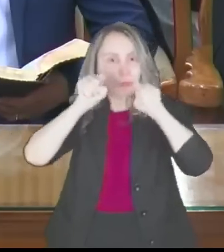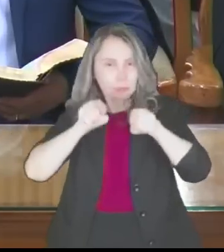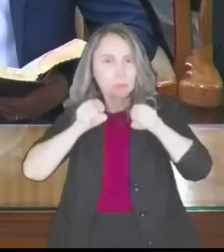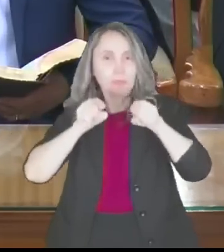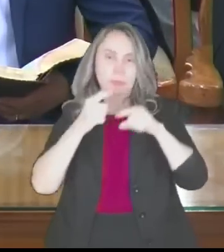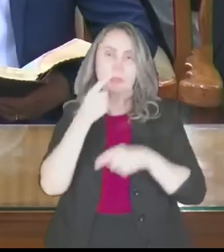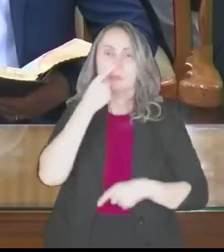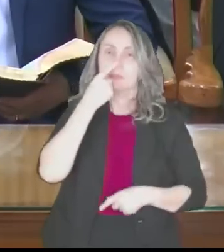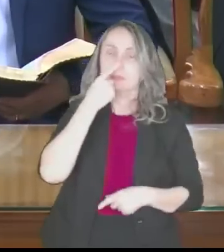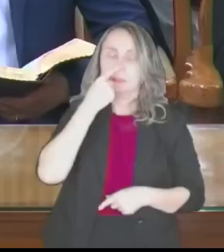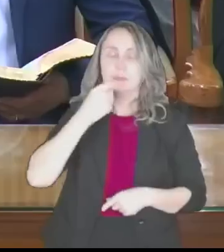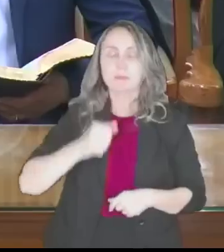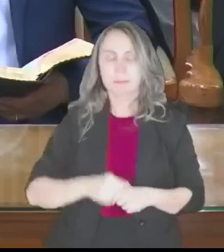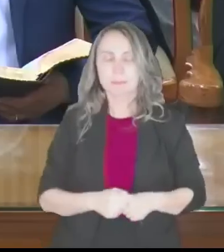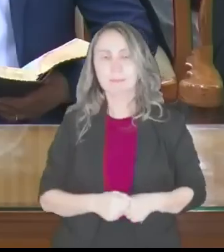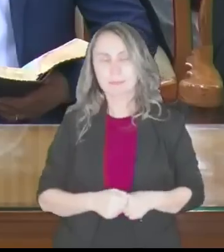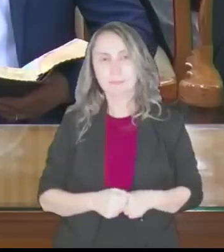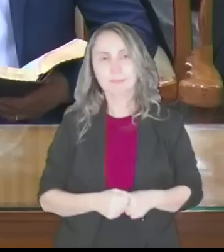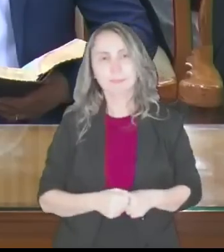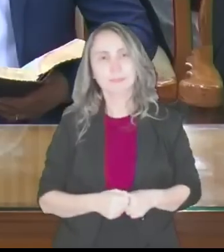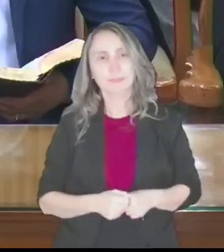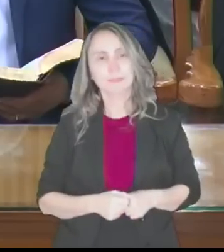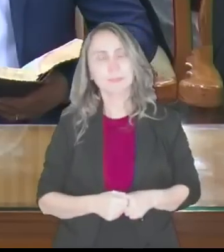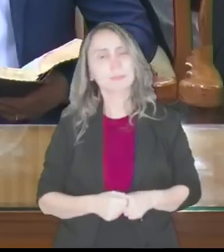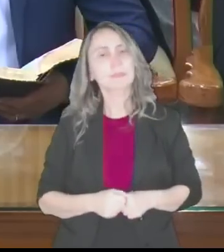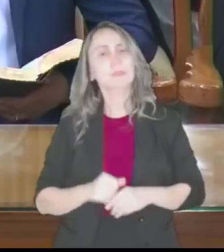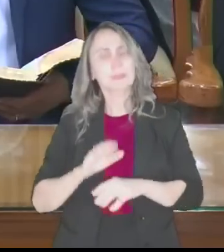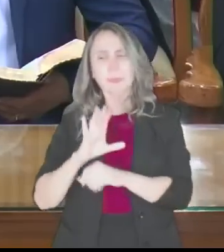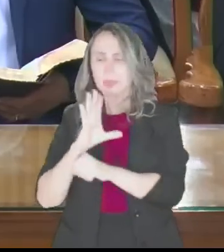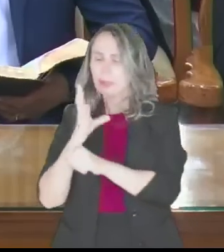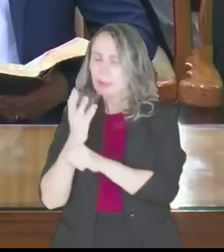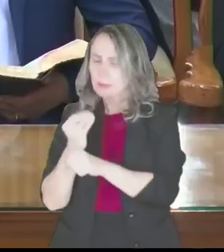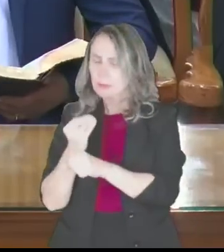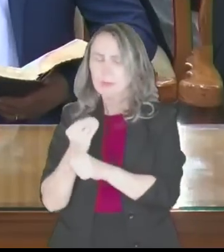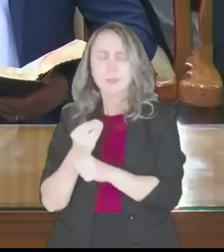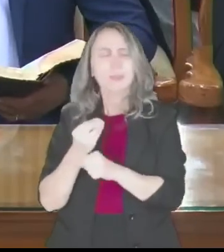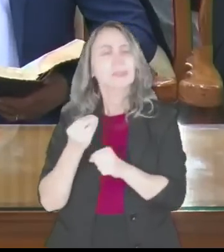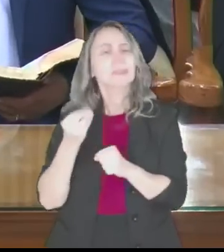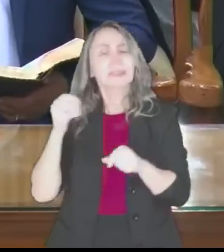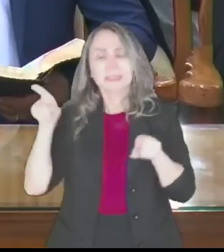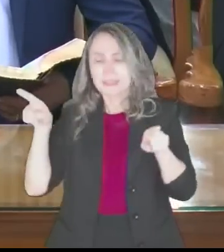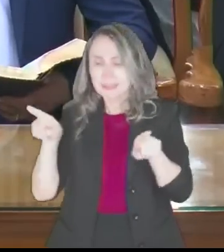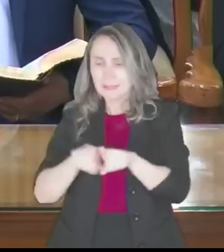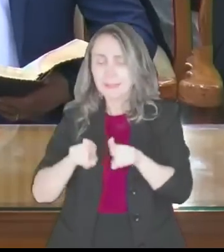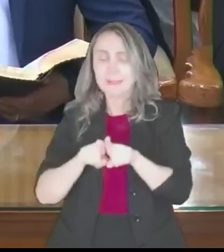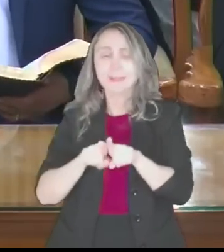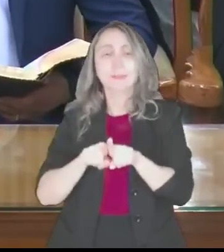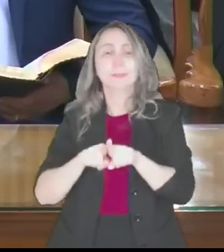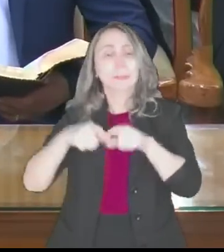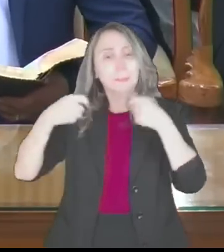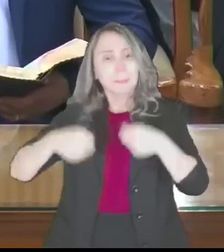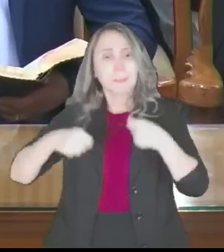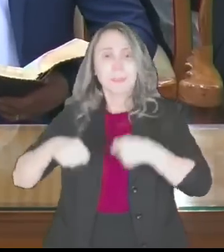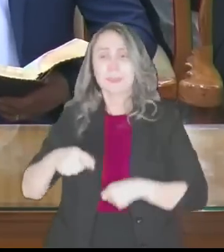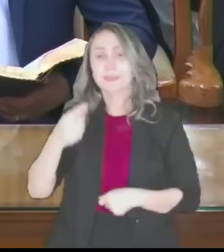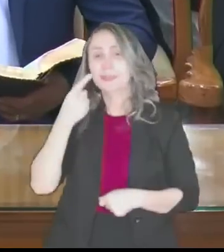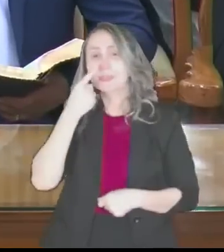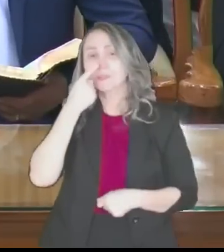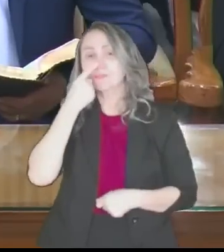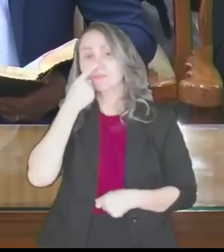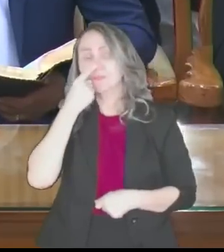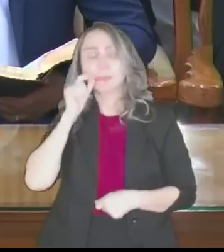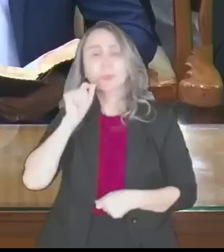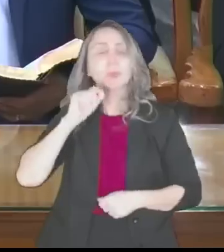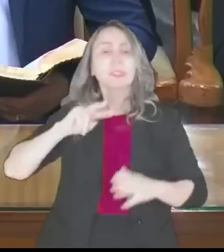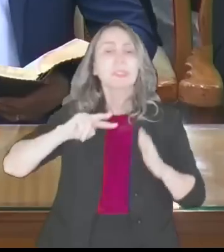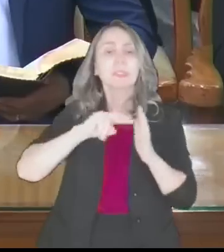igreja, ela precisa de ter intimidade com Cristo. O que significa essa câmara?